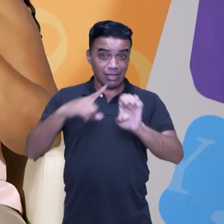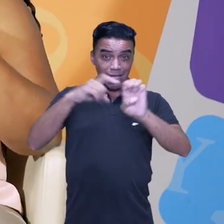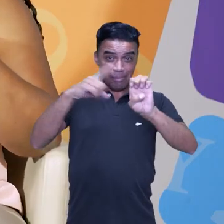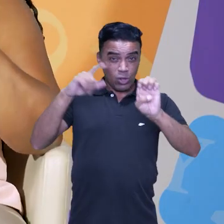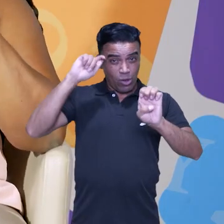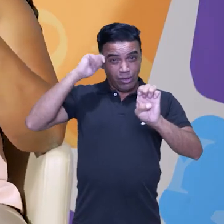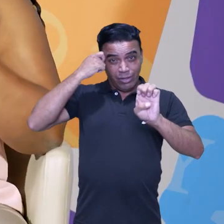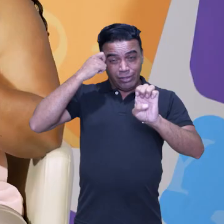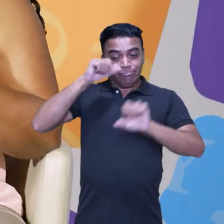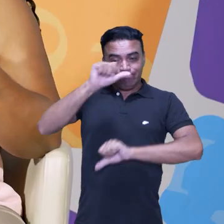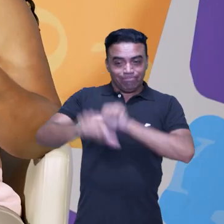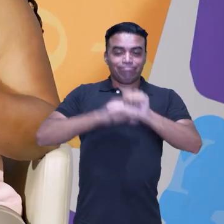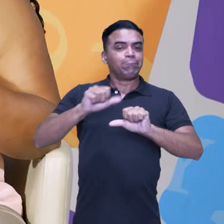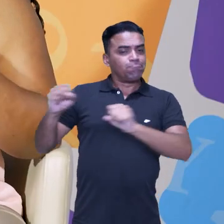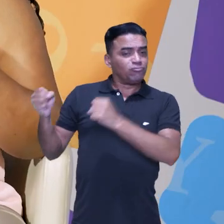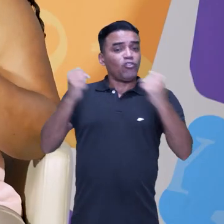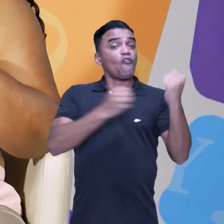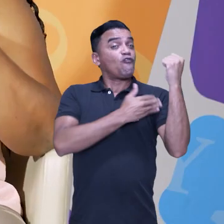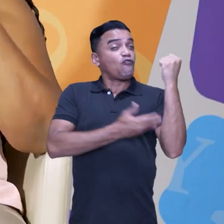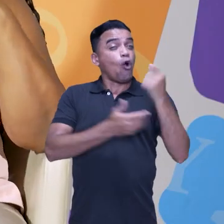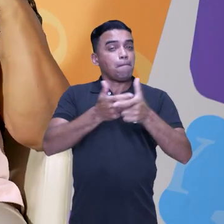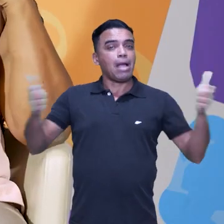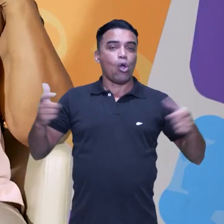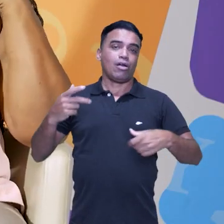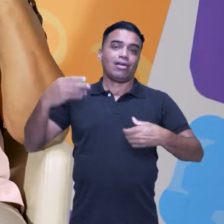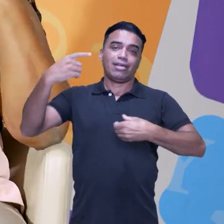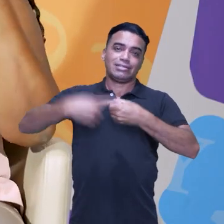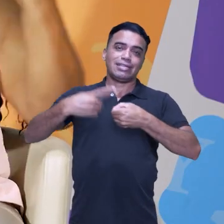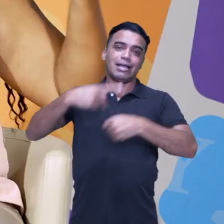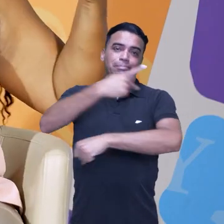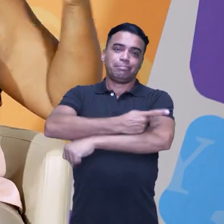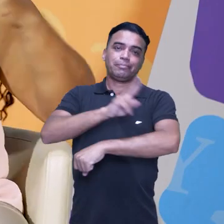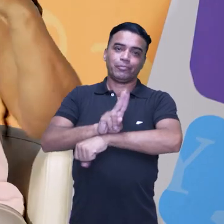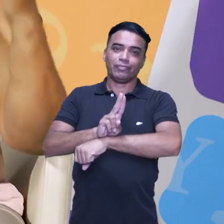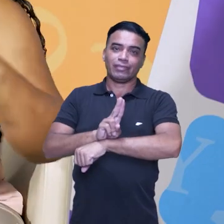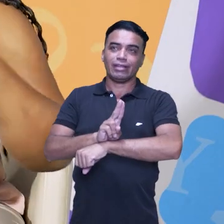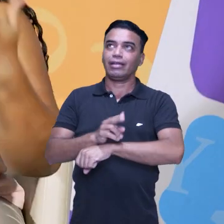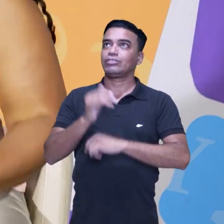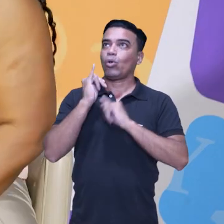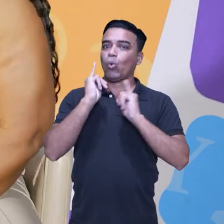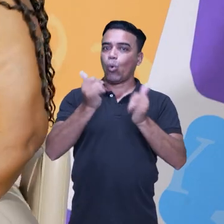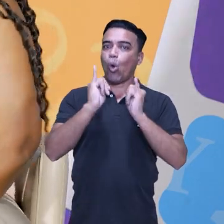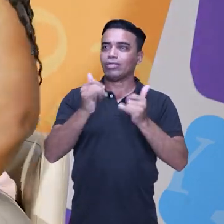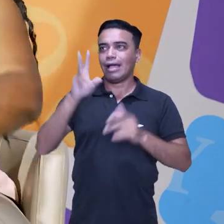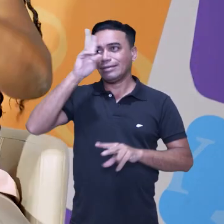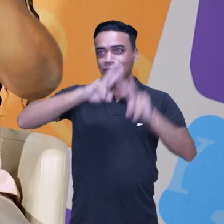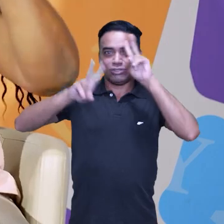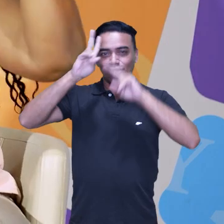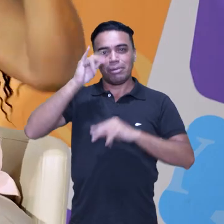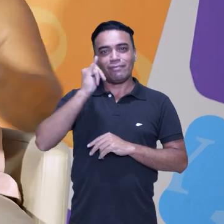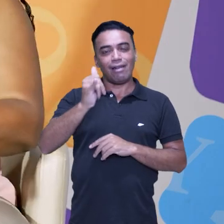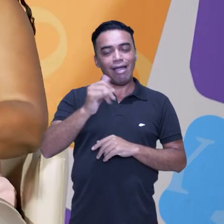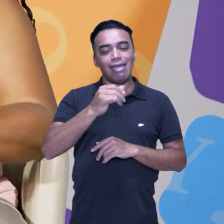afroempreendedor virar grande potência em Paracatu. Então, uma pessoa que... eu não sei nem contar. Qual a história que eu conto para dizer